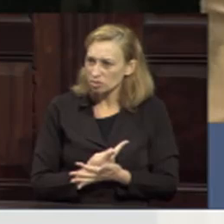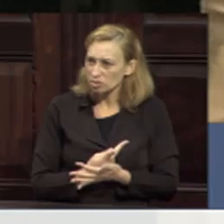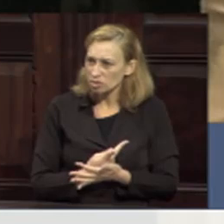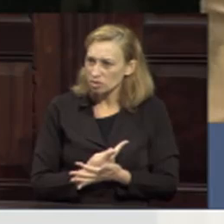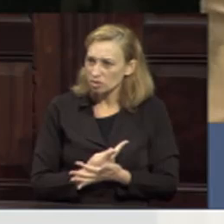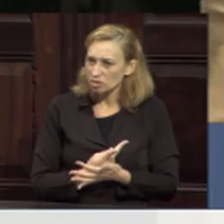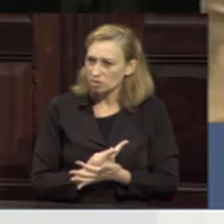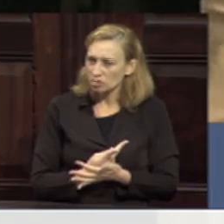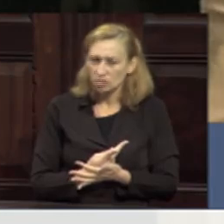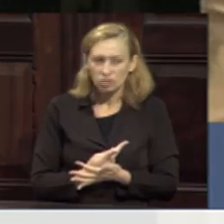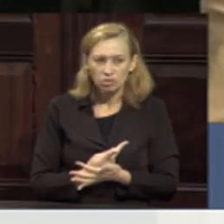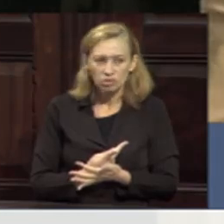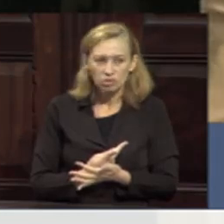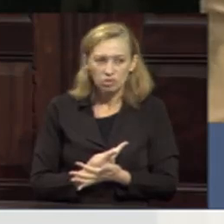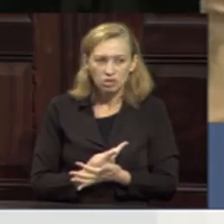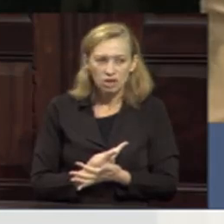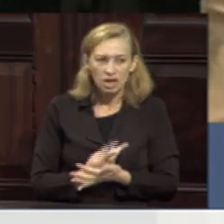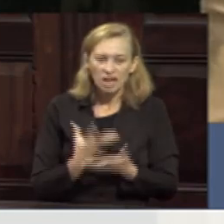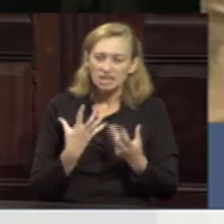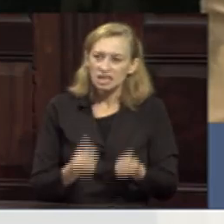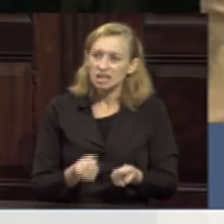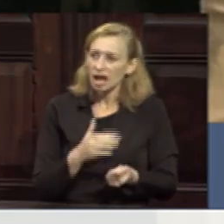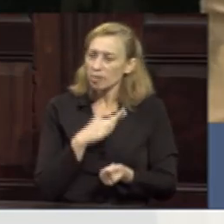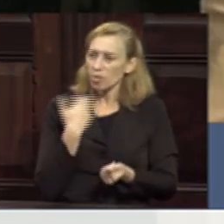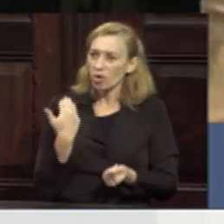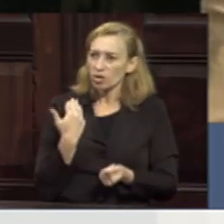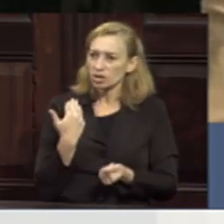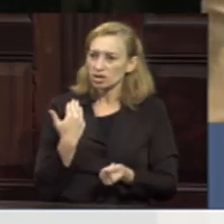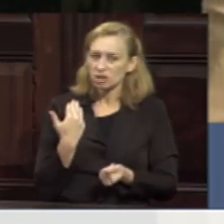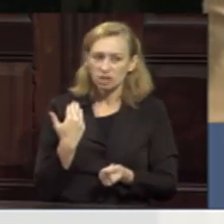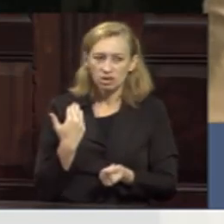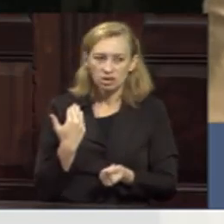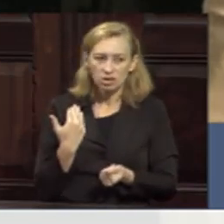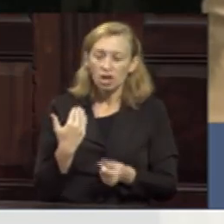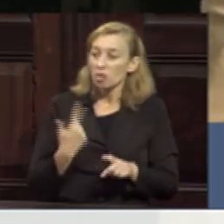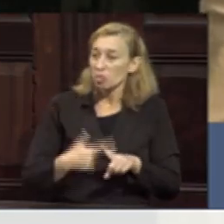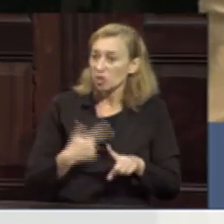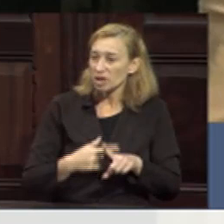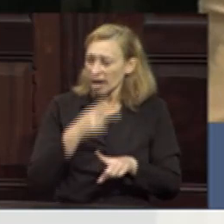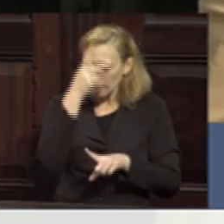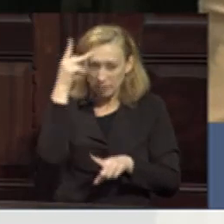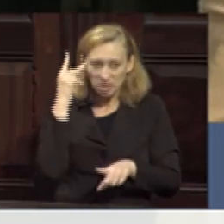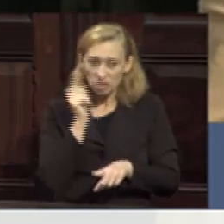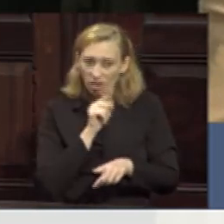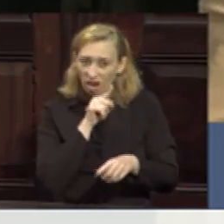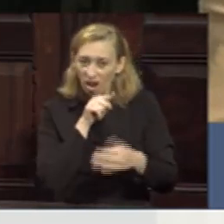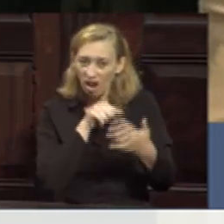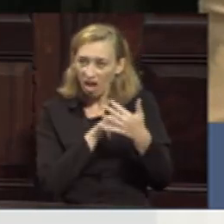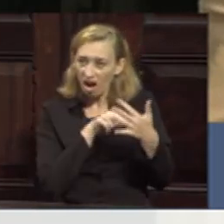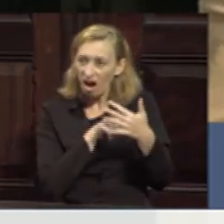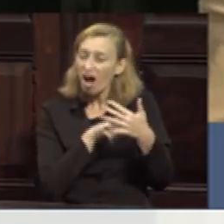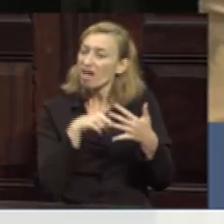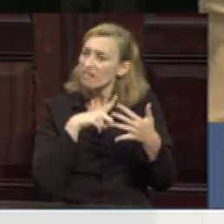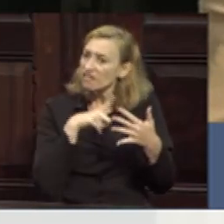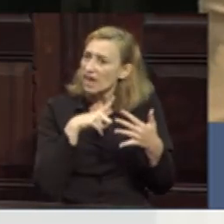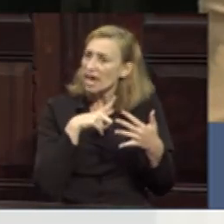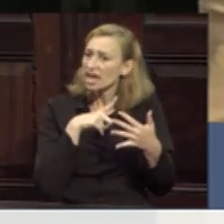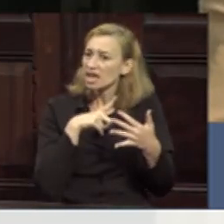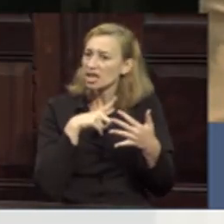execução brutal, porque aquela pessoa tem um entendimento sobre a área de segurança distinto do